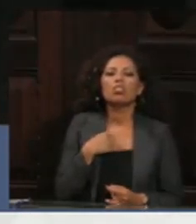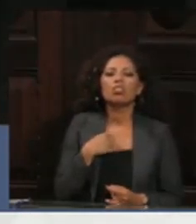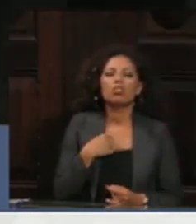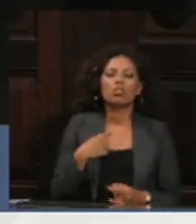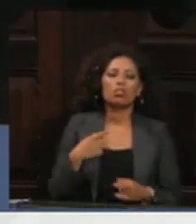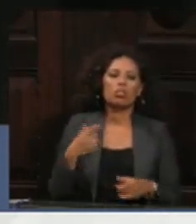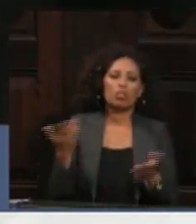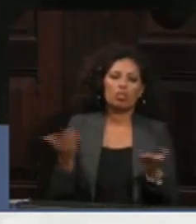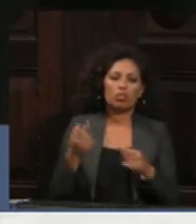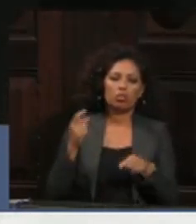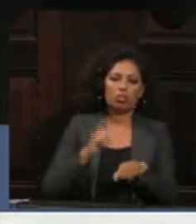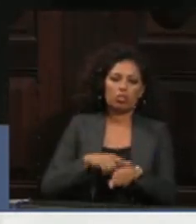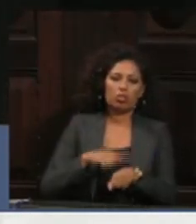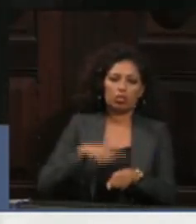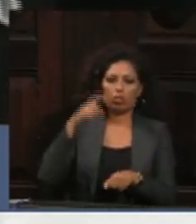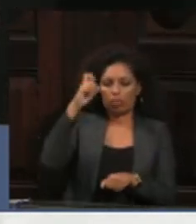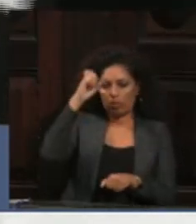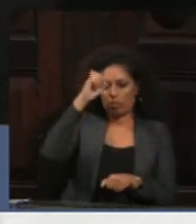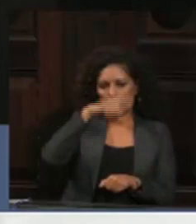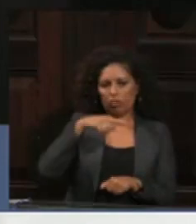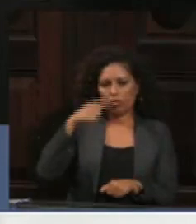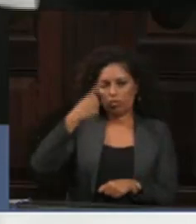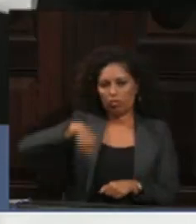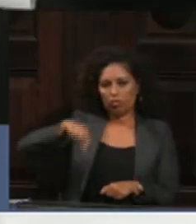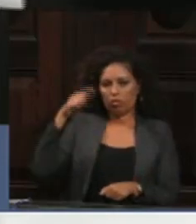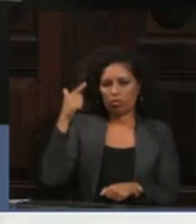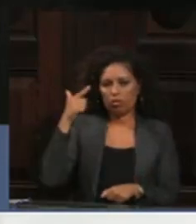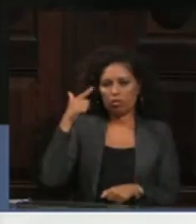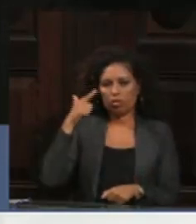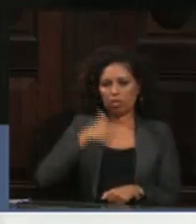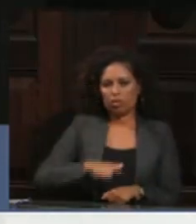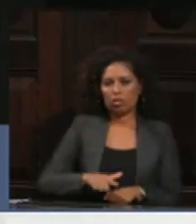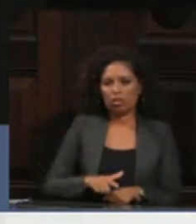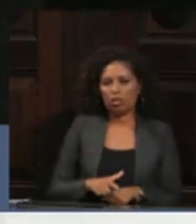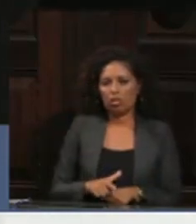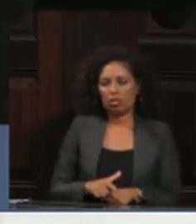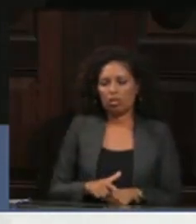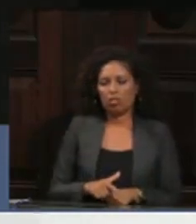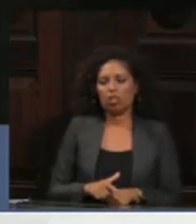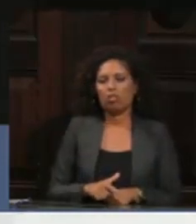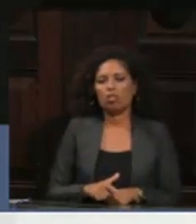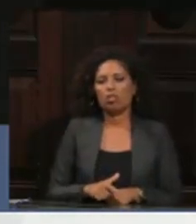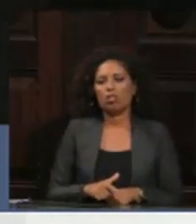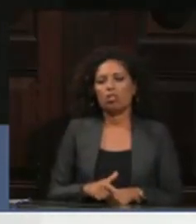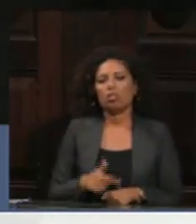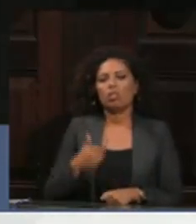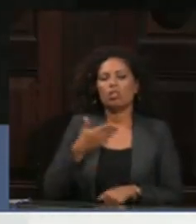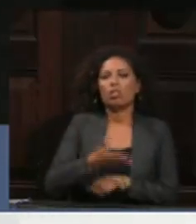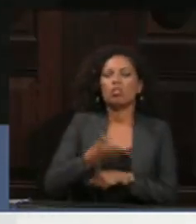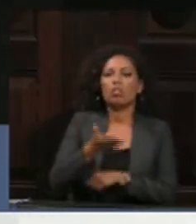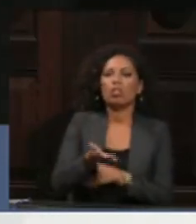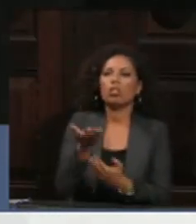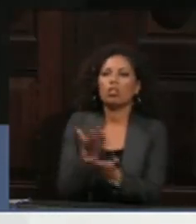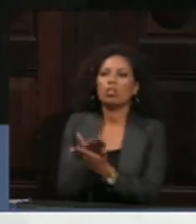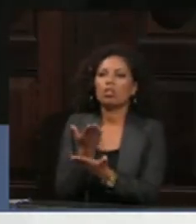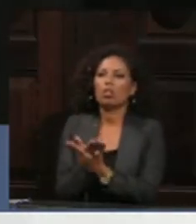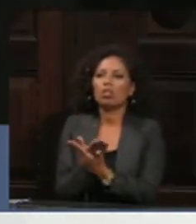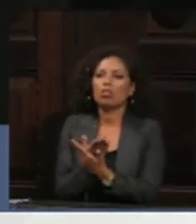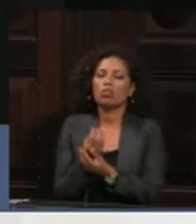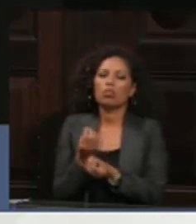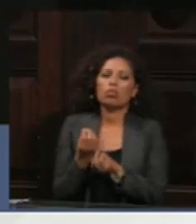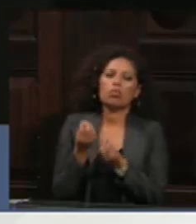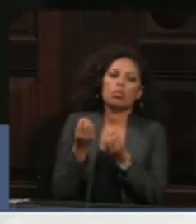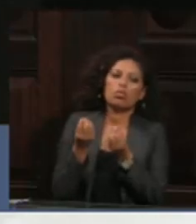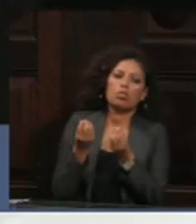dificuldade desse sistema, colocar novamente a matrícula manualmente nos balcões das escolas, ofertando